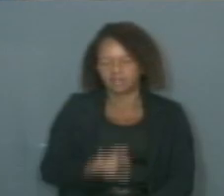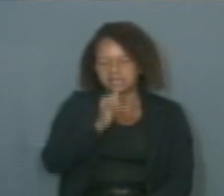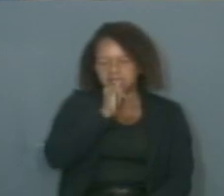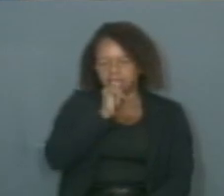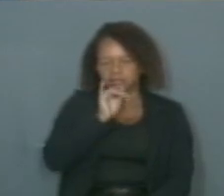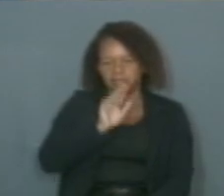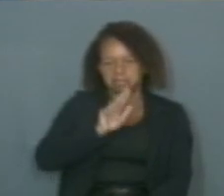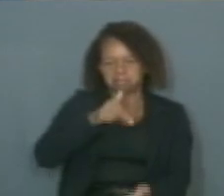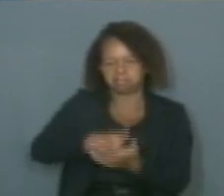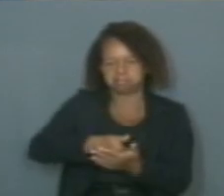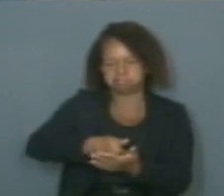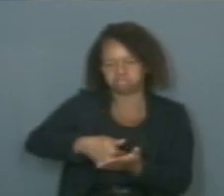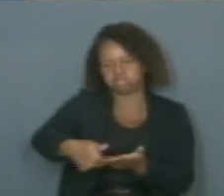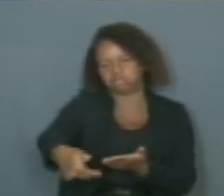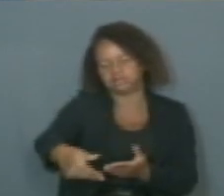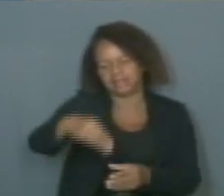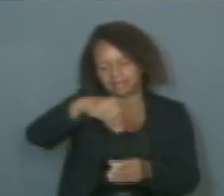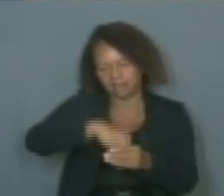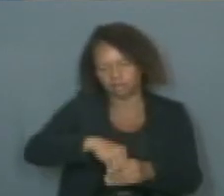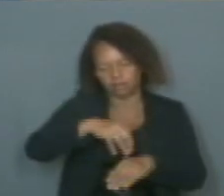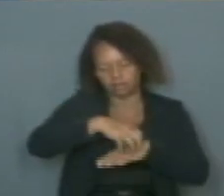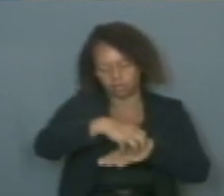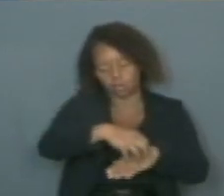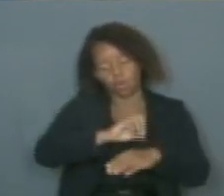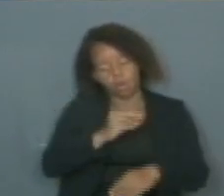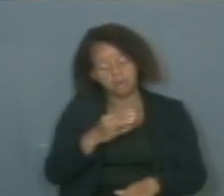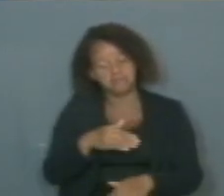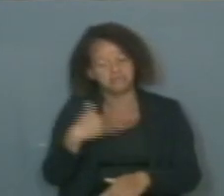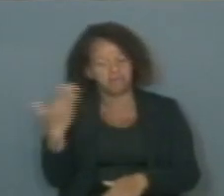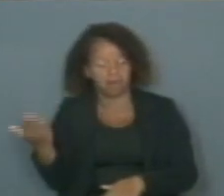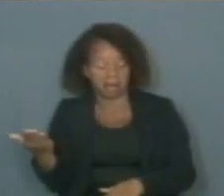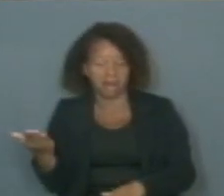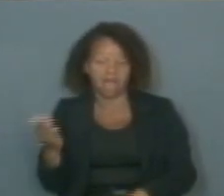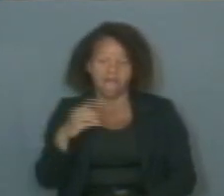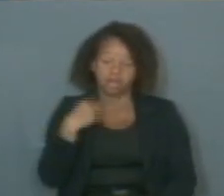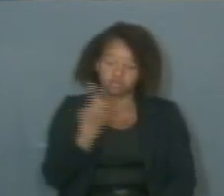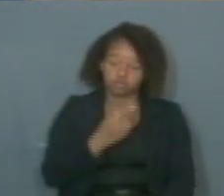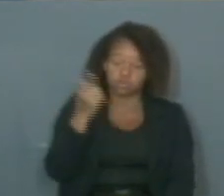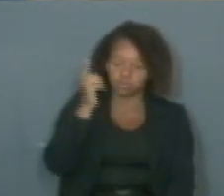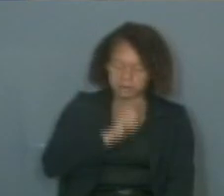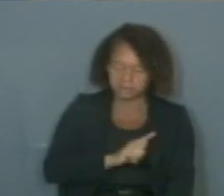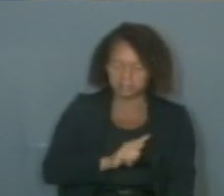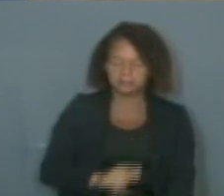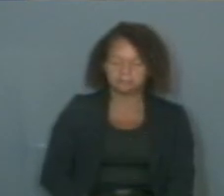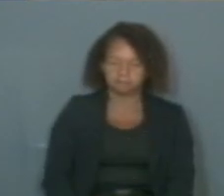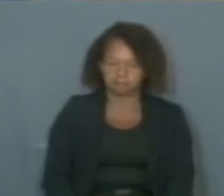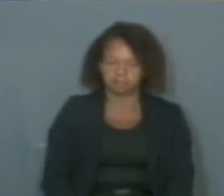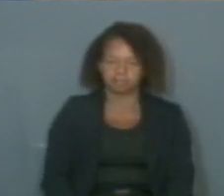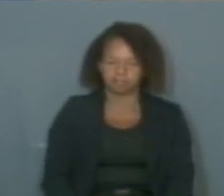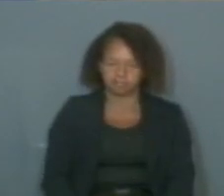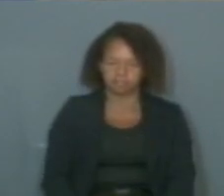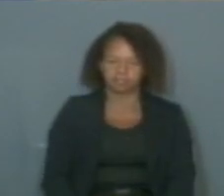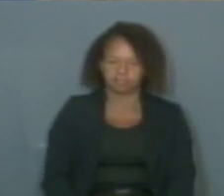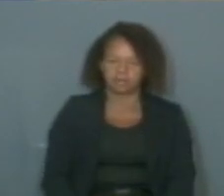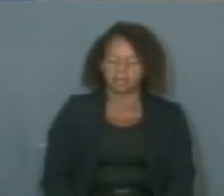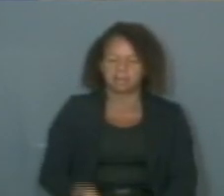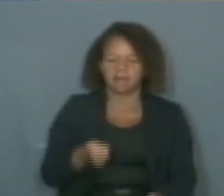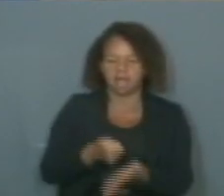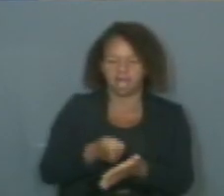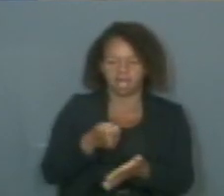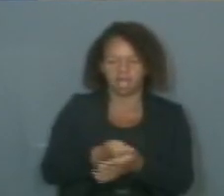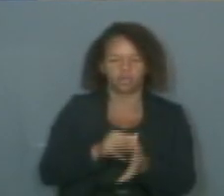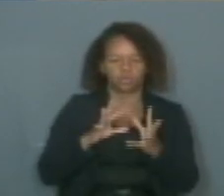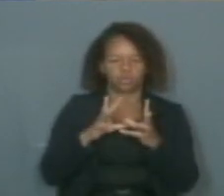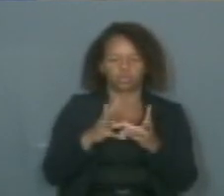acidente dentro do veículo ou fora do veículo, a gente consegue, com danos morais, cobrir todos os